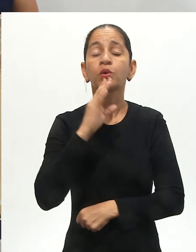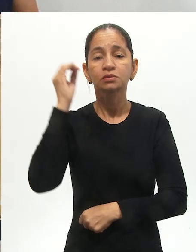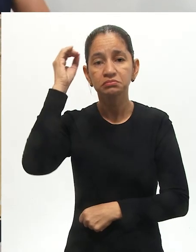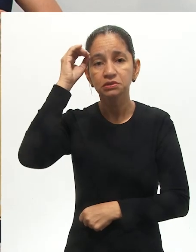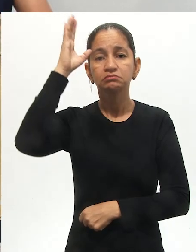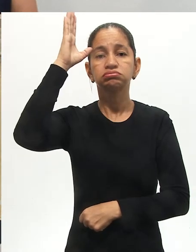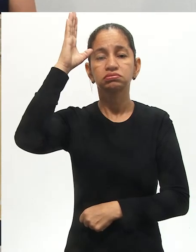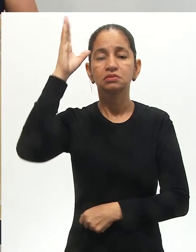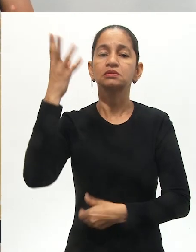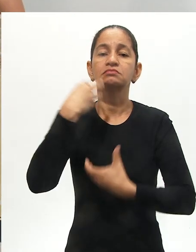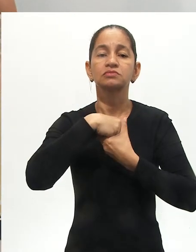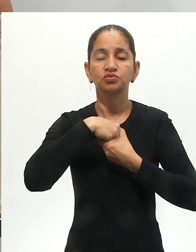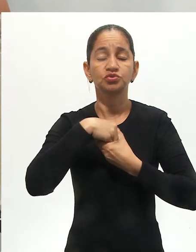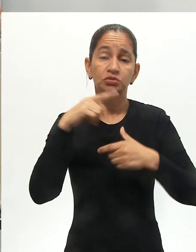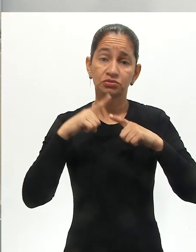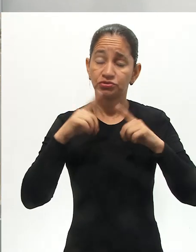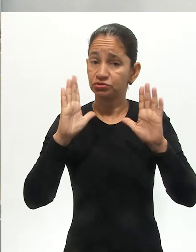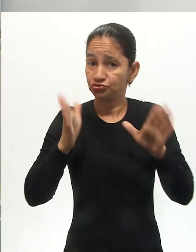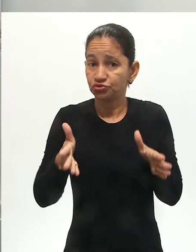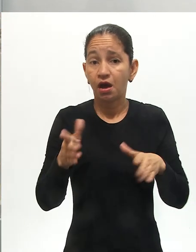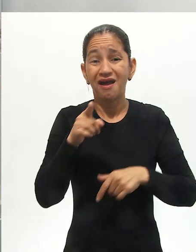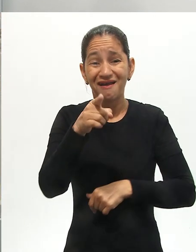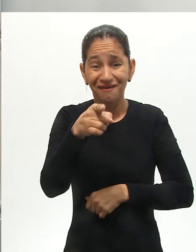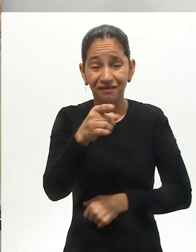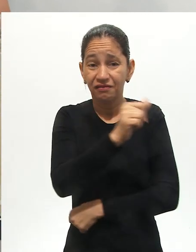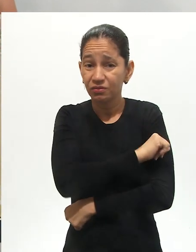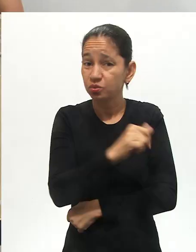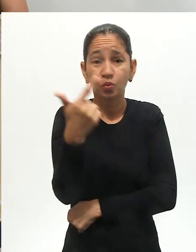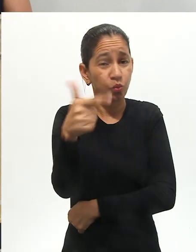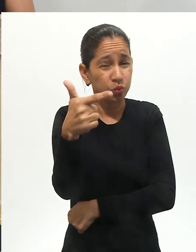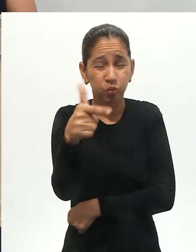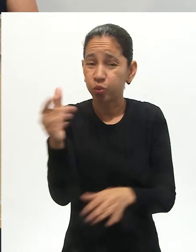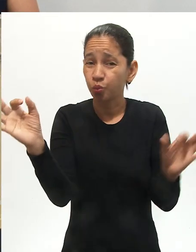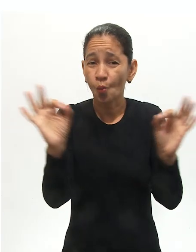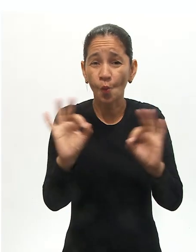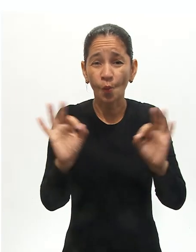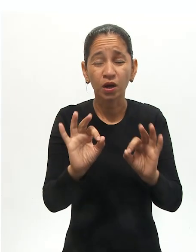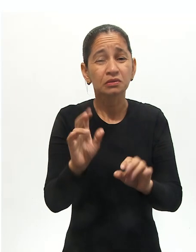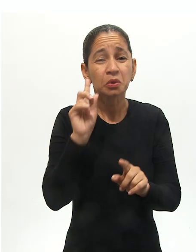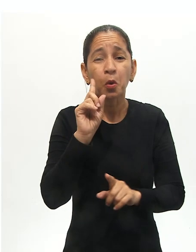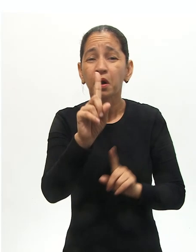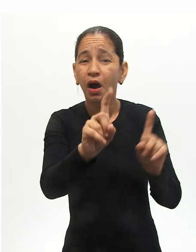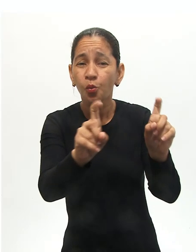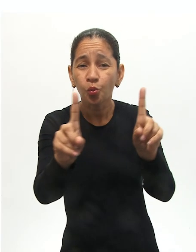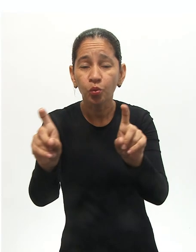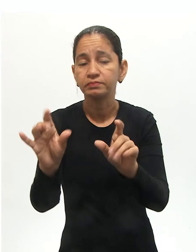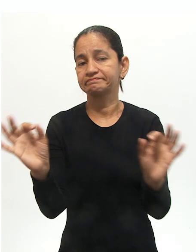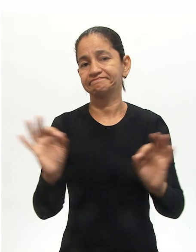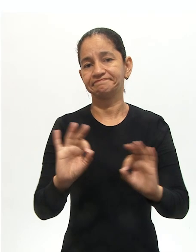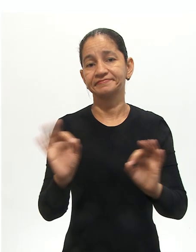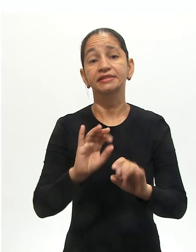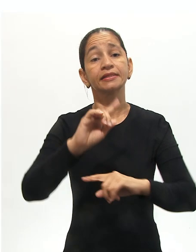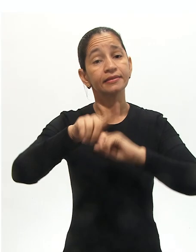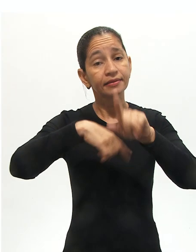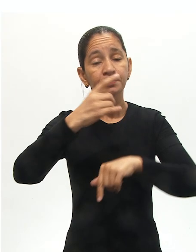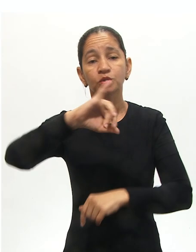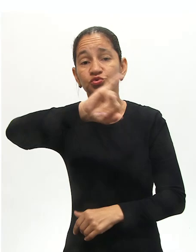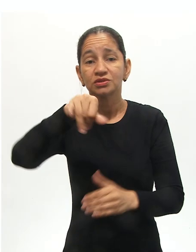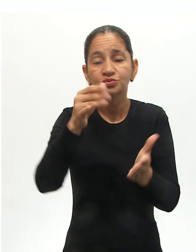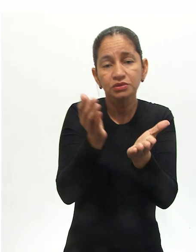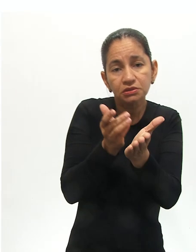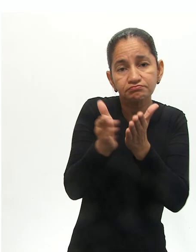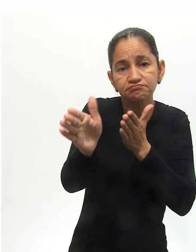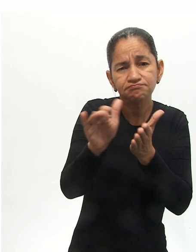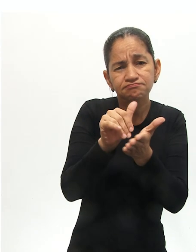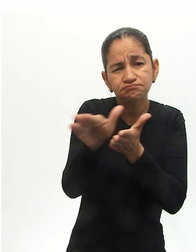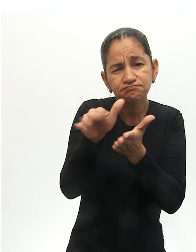para o aluno e o aluno não era considerado na sua individualidade. Com a expulsão dos jesuítas em